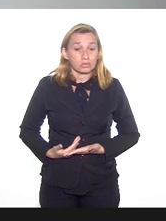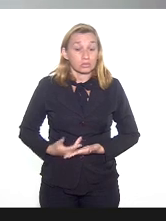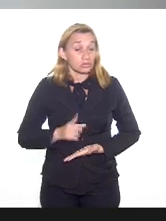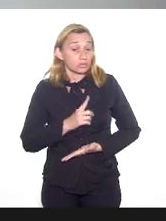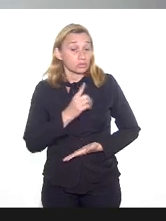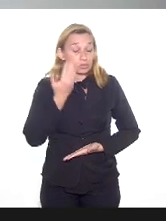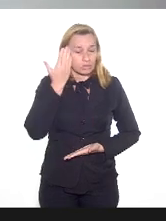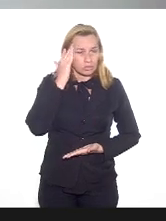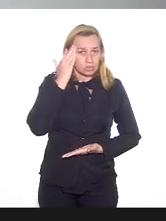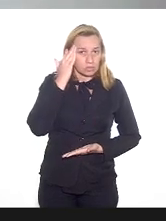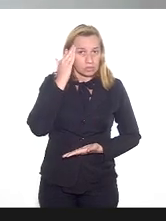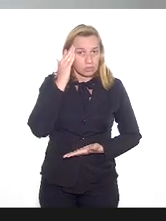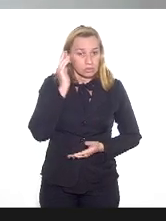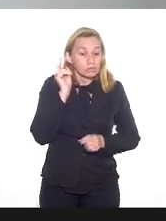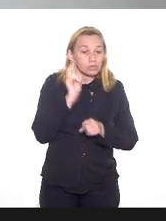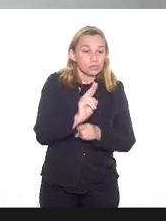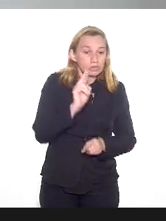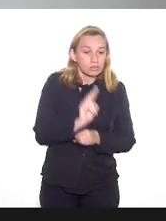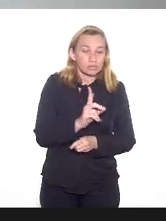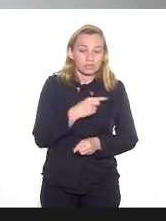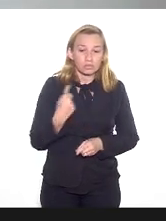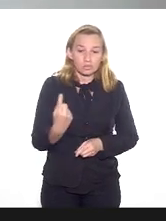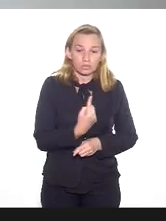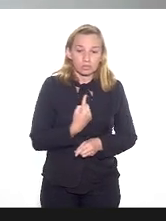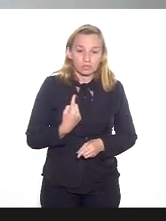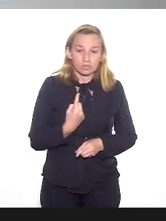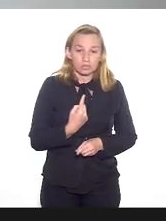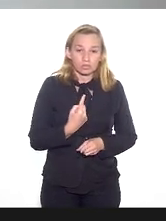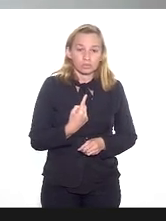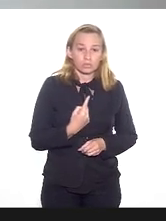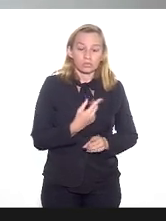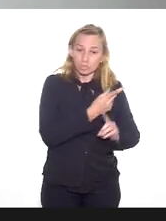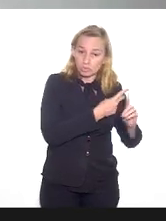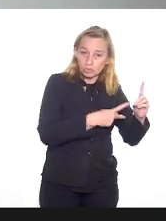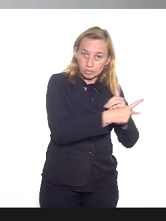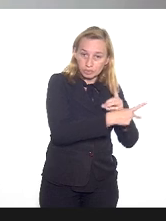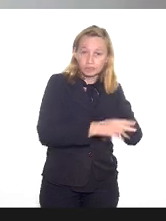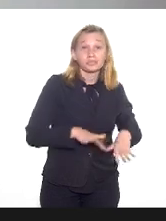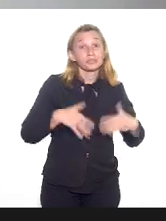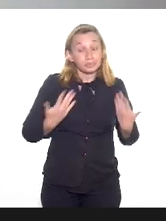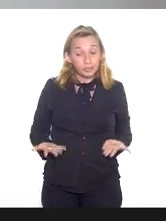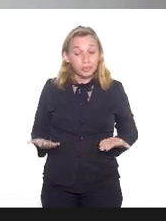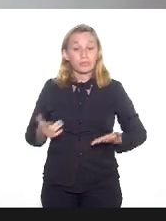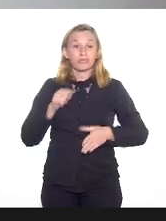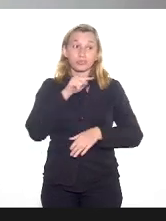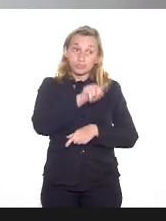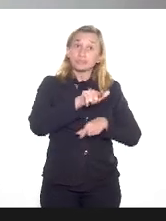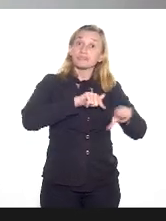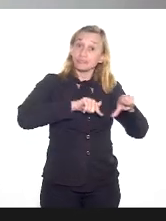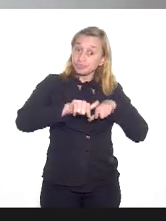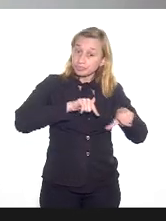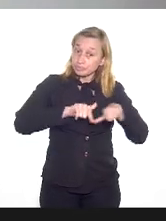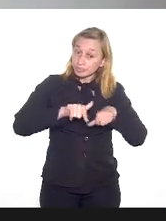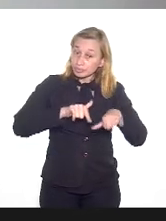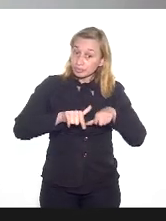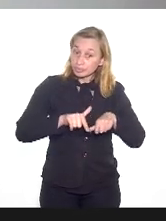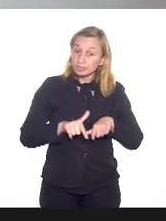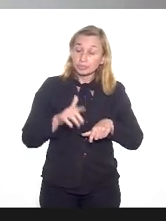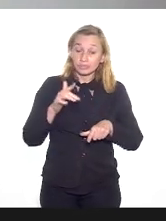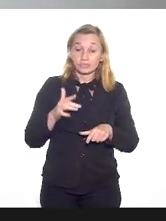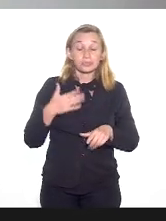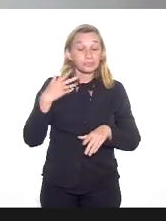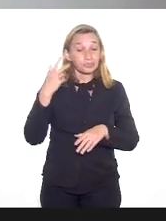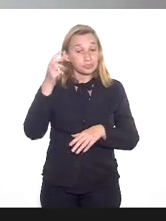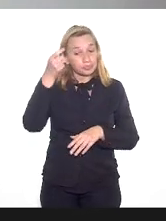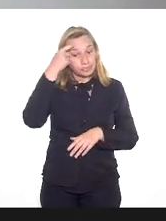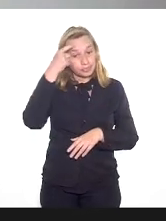entender e defender o nosso regime previdenciário. Então, esse trabalho, né, acho que ele deixa uma memória